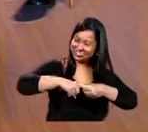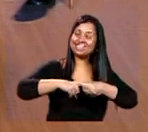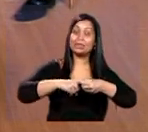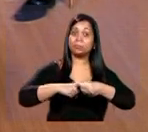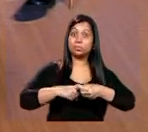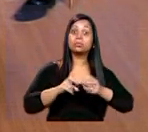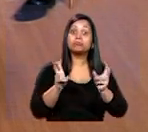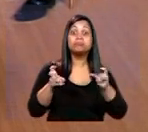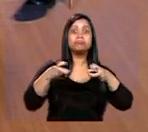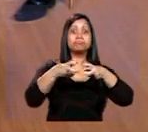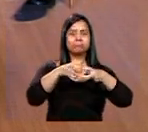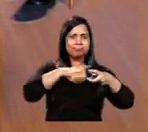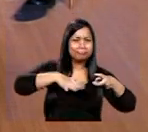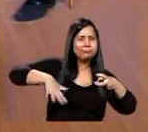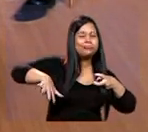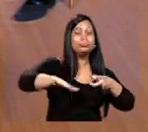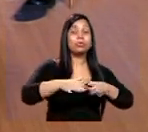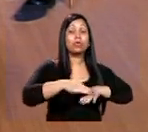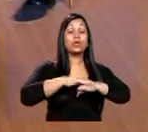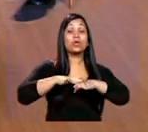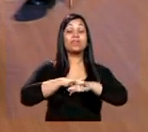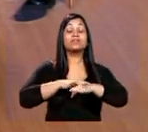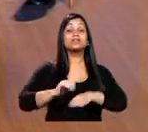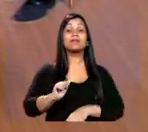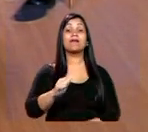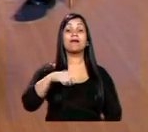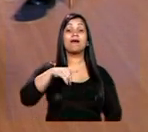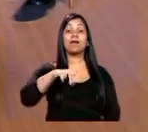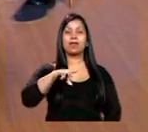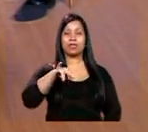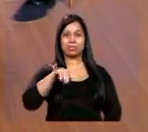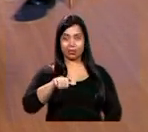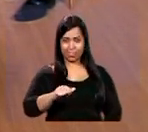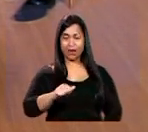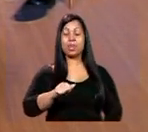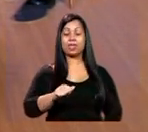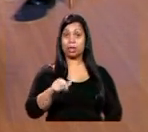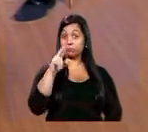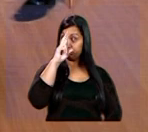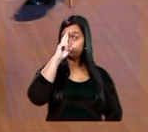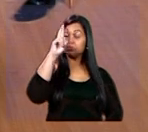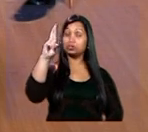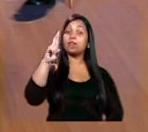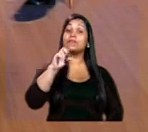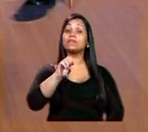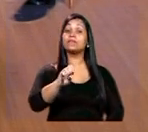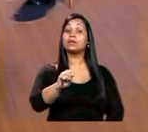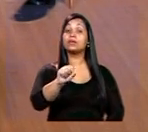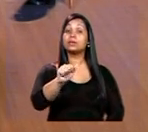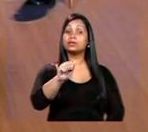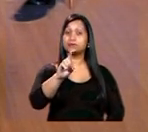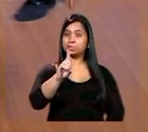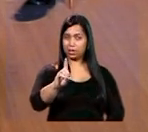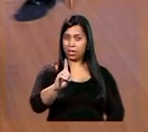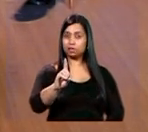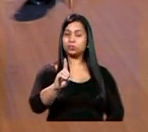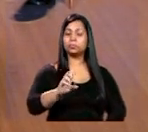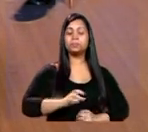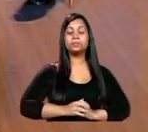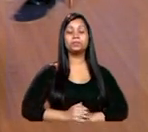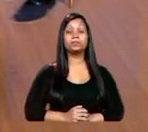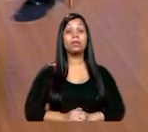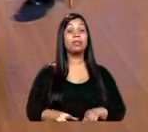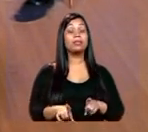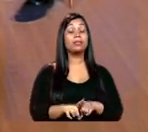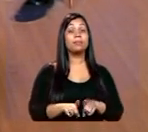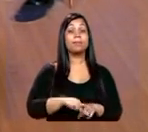Olá, estamos de volta com Câmara na Comunidade. Hoje a gente está conversando com a Andréia Aparecida Silveira Malone, que é gerente do Serviço de Atenção Domiciliar,